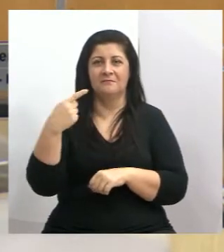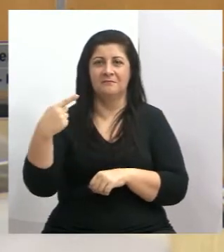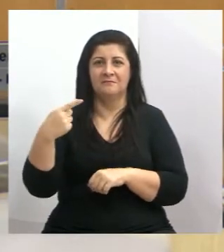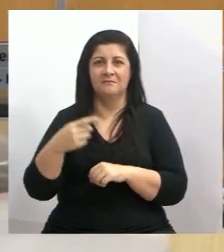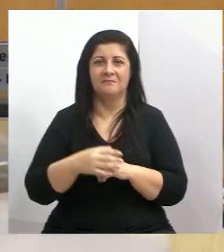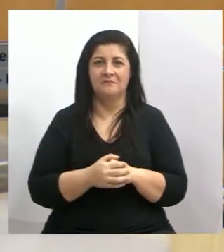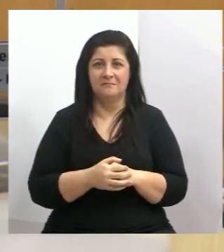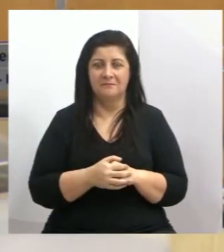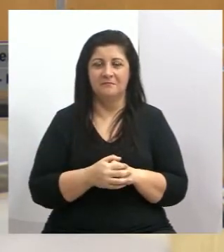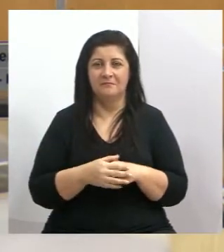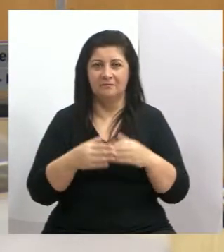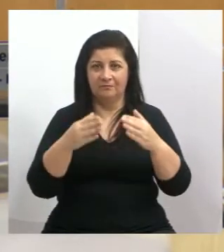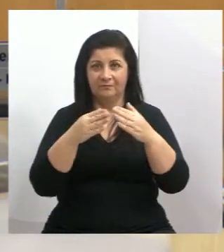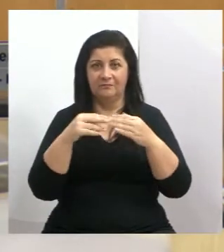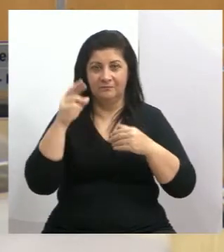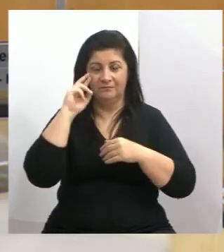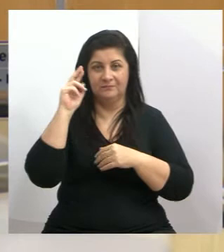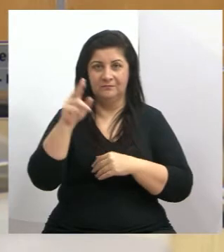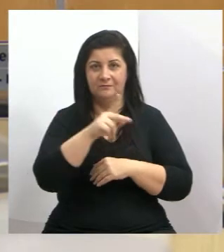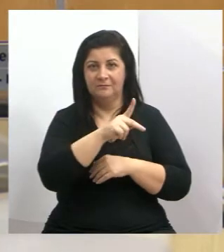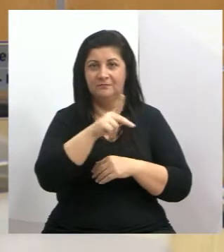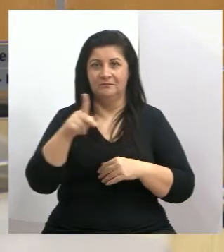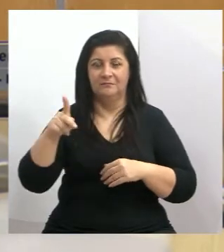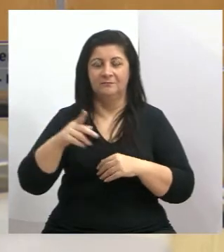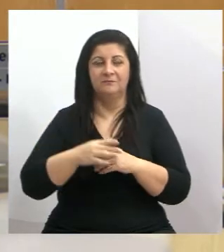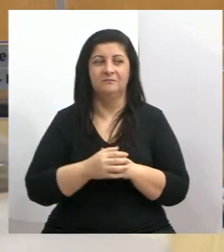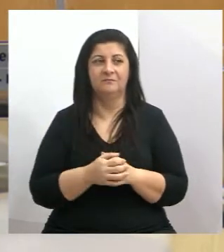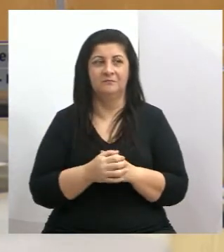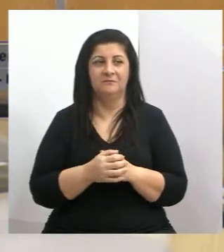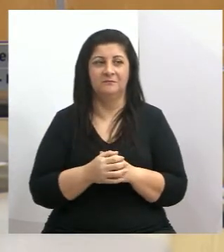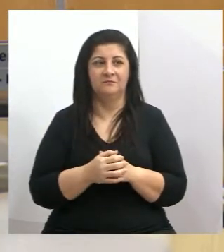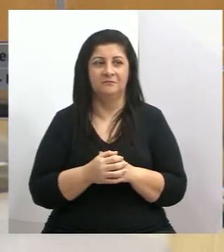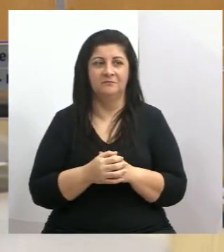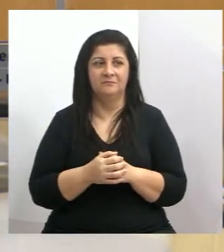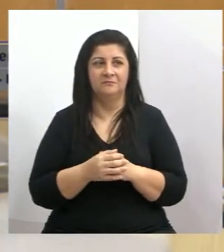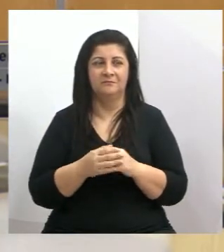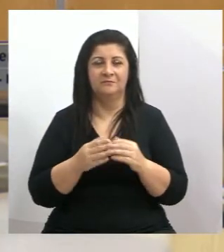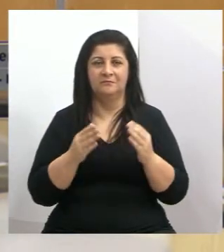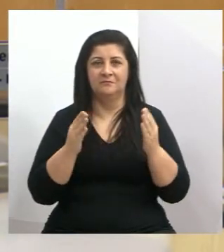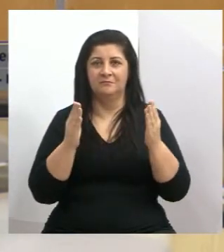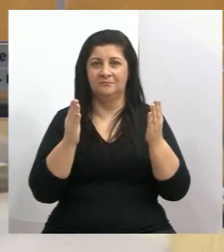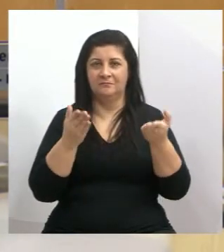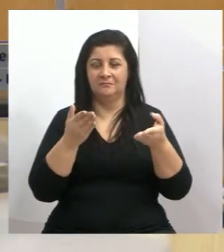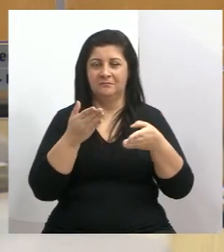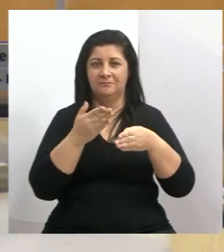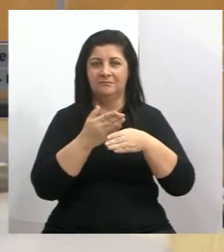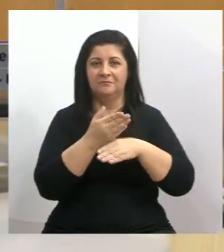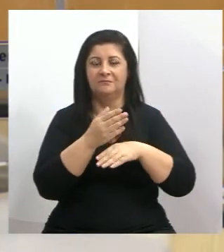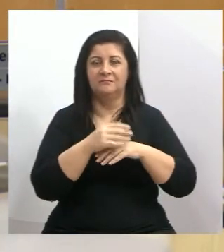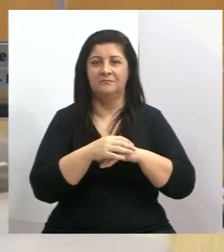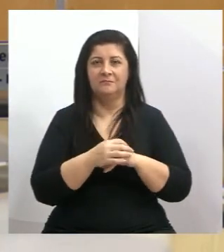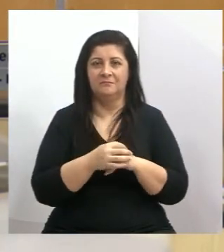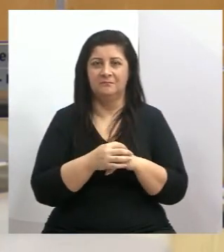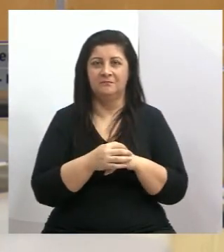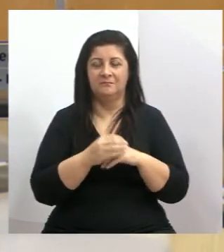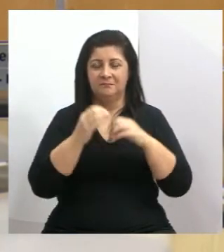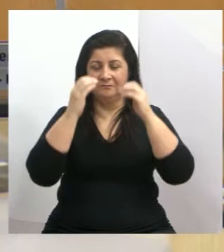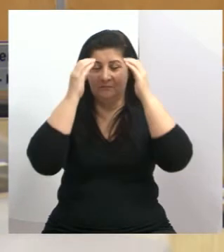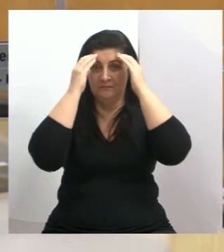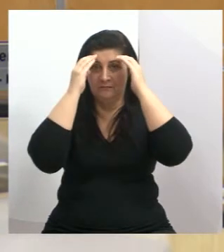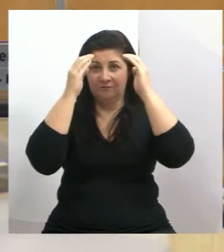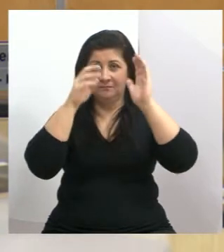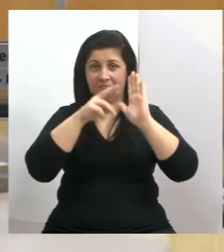o que queremos excelentíssimo senhor presidente desta casa o vida e aprovado pelo egrégio plenário e cumpridas